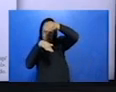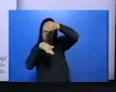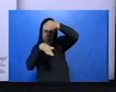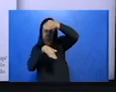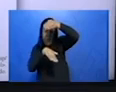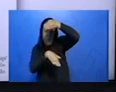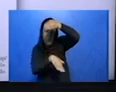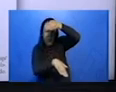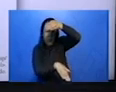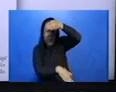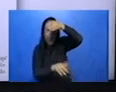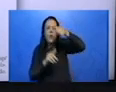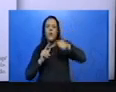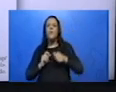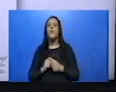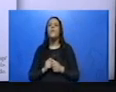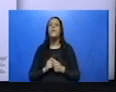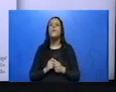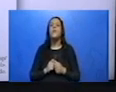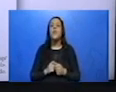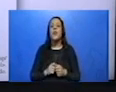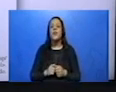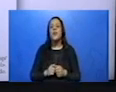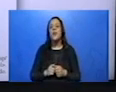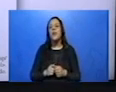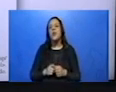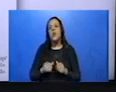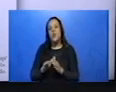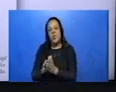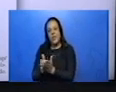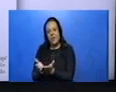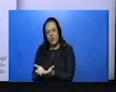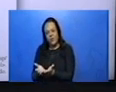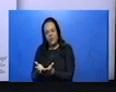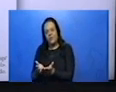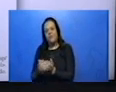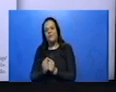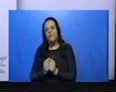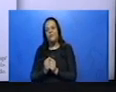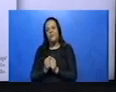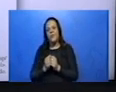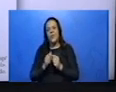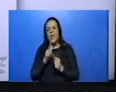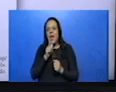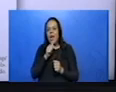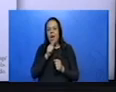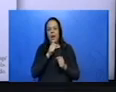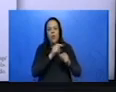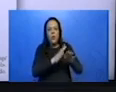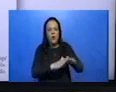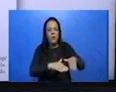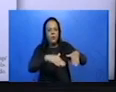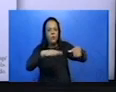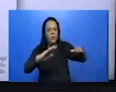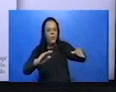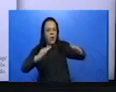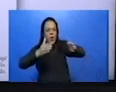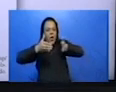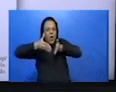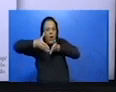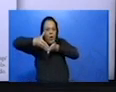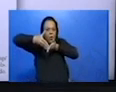interessante. É sobre o livro 20.000 Léguas Submarinas, certo? Então, a gente vai ver que é sobre esse livro que ele